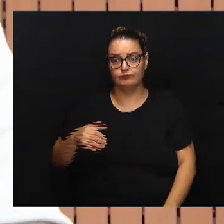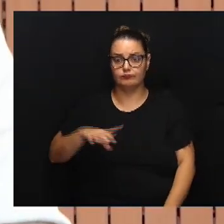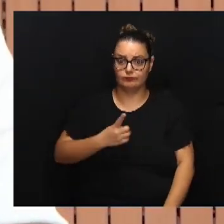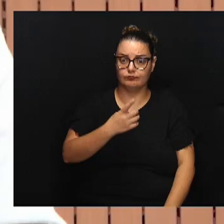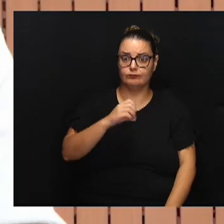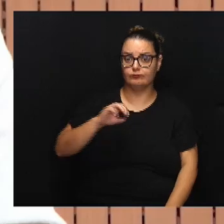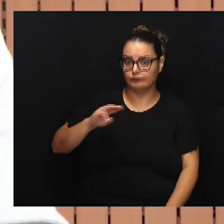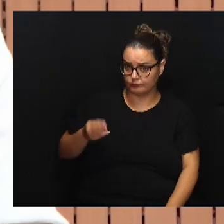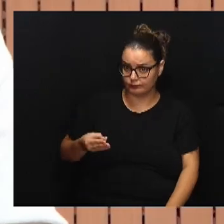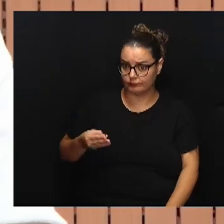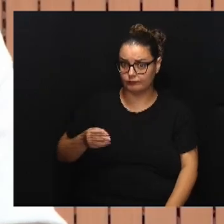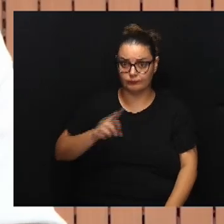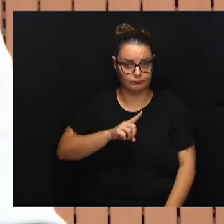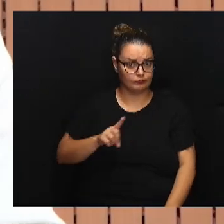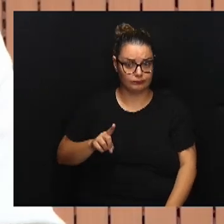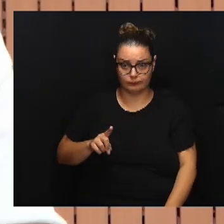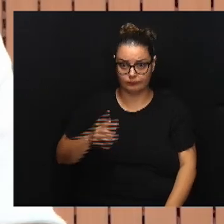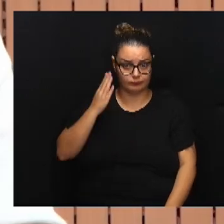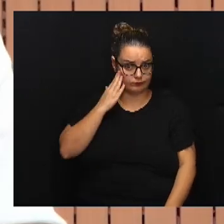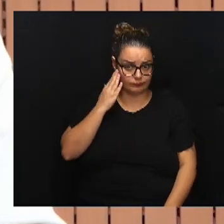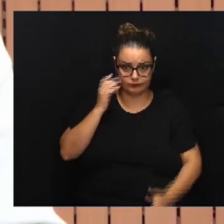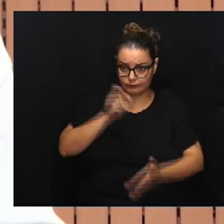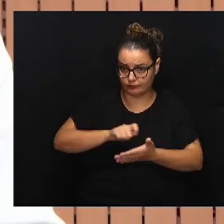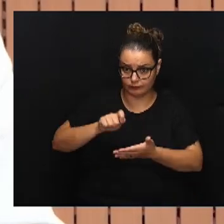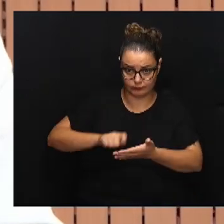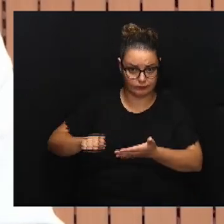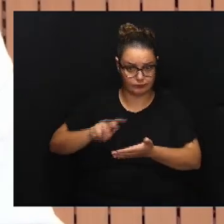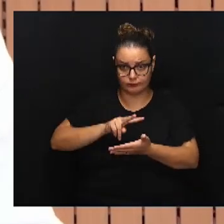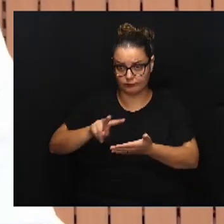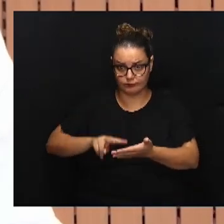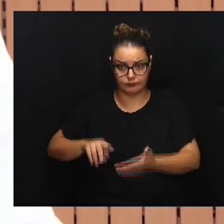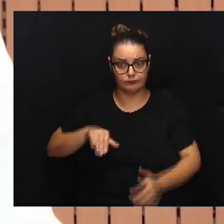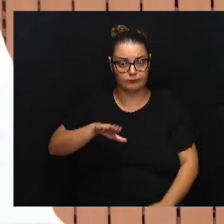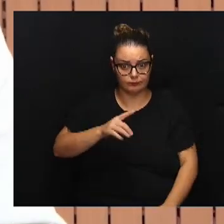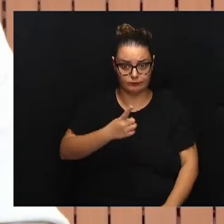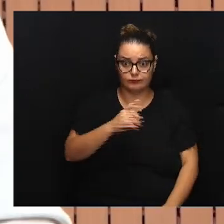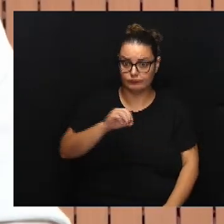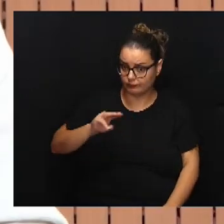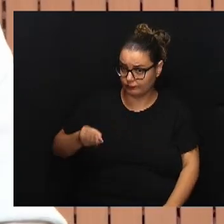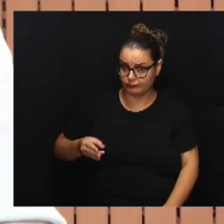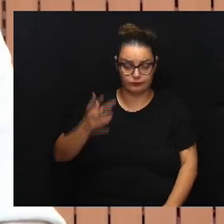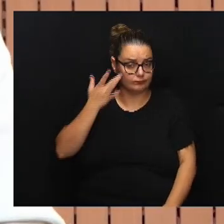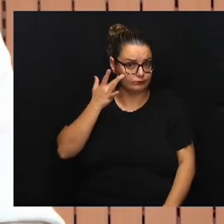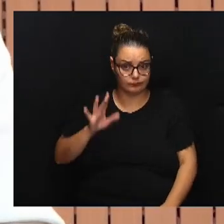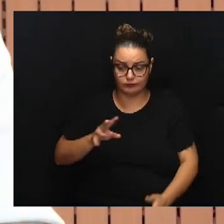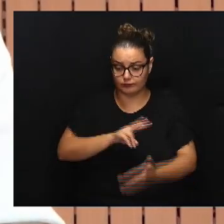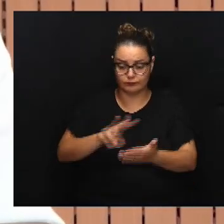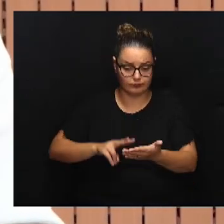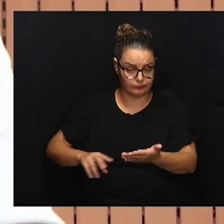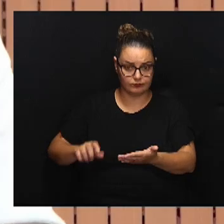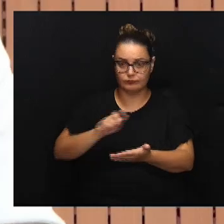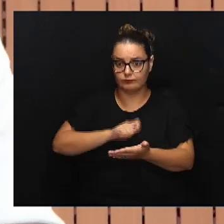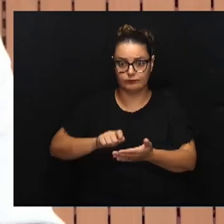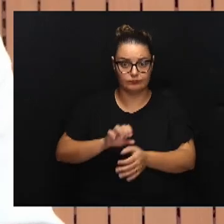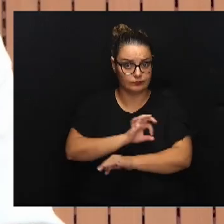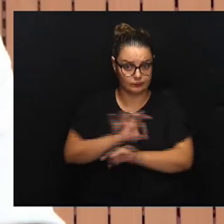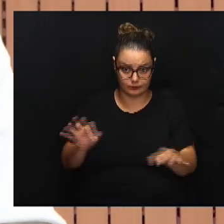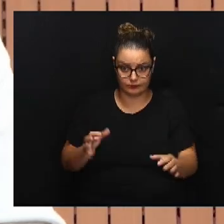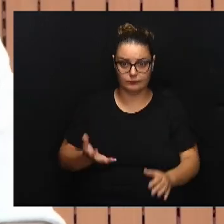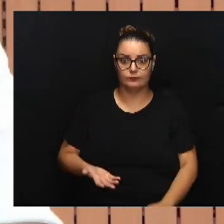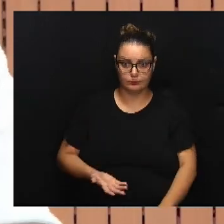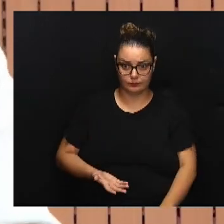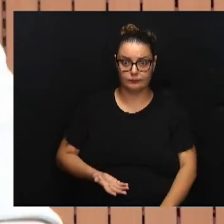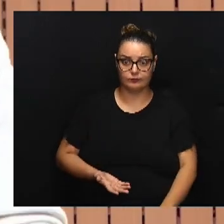de pessoas não alfabetizadas. Mais de 10 milhões não alfabetizadas. Então, nós temos uma situação a